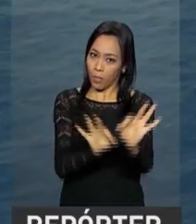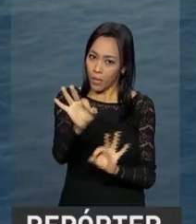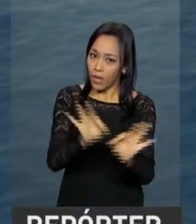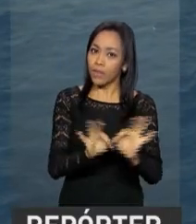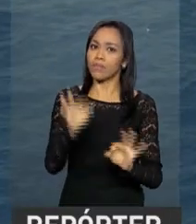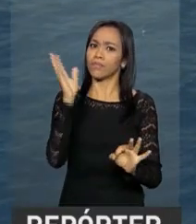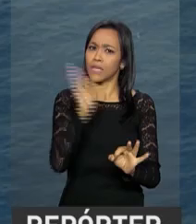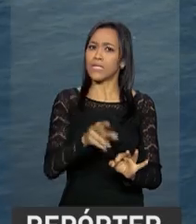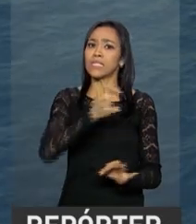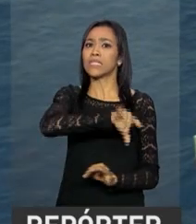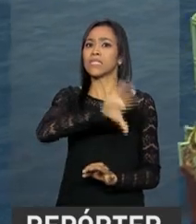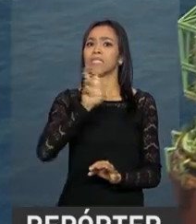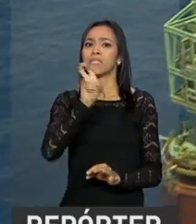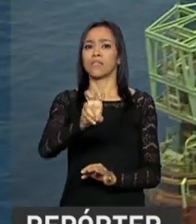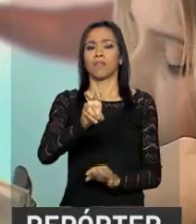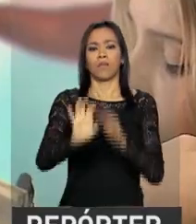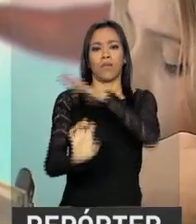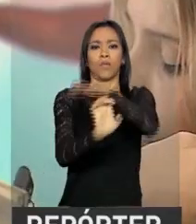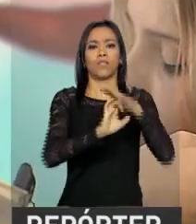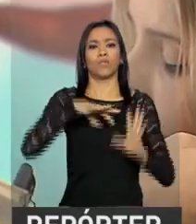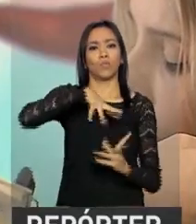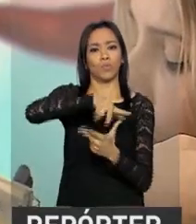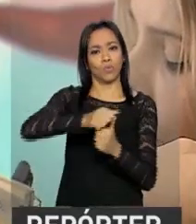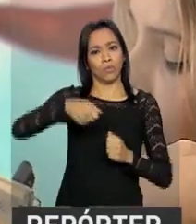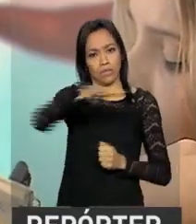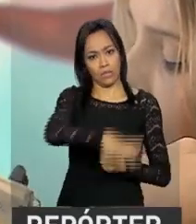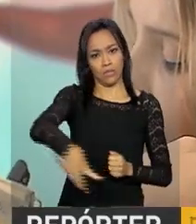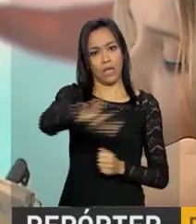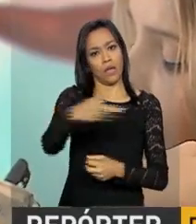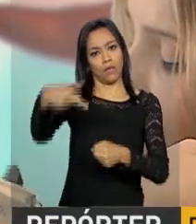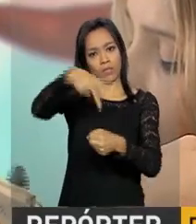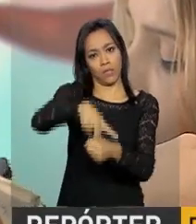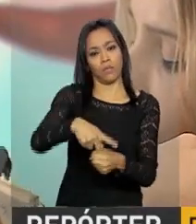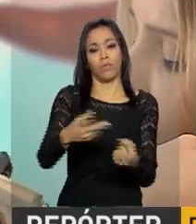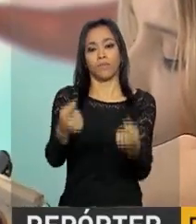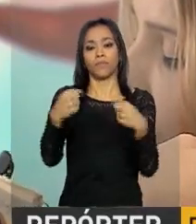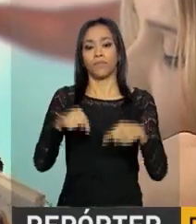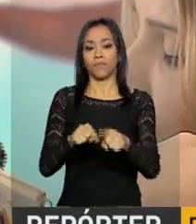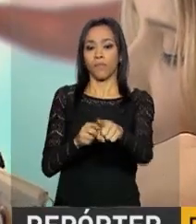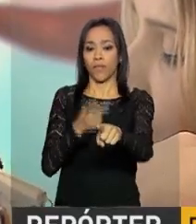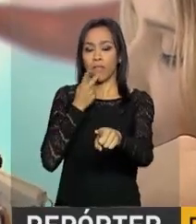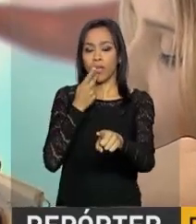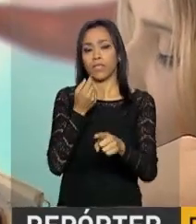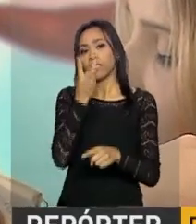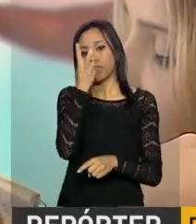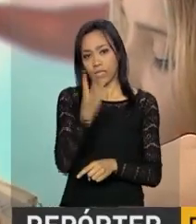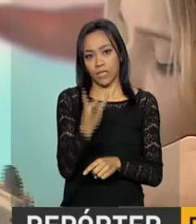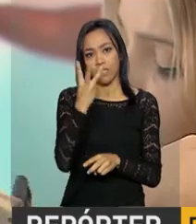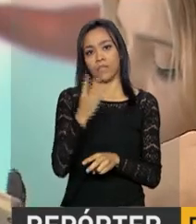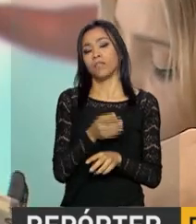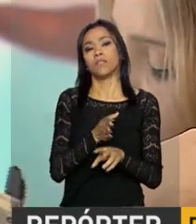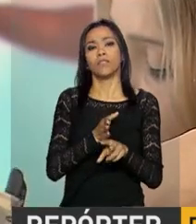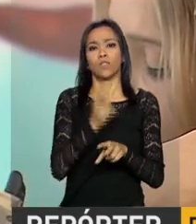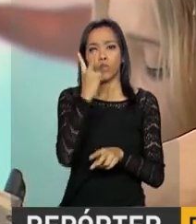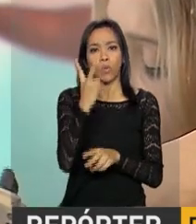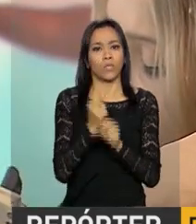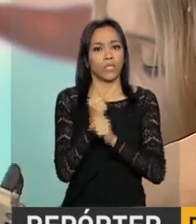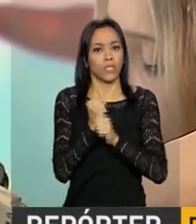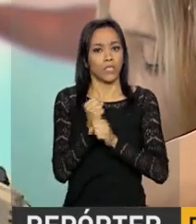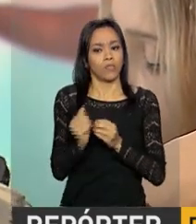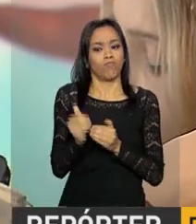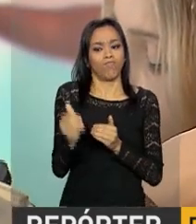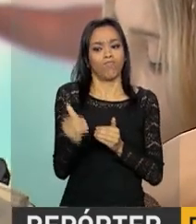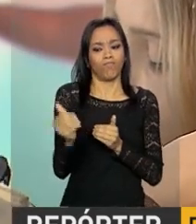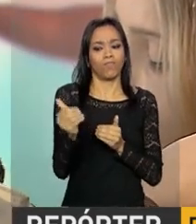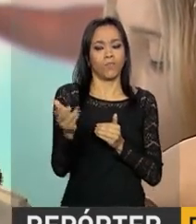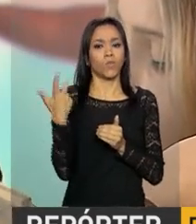5 maiores empresas do mundo no setor. O plano tem 3 horizontes, né? Um horizonte de 2 anos, onde o